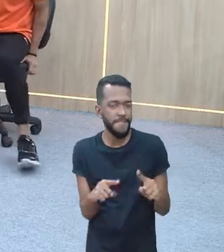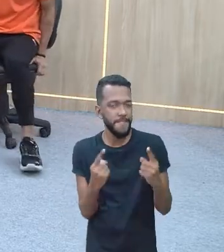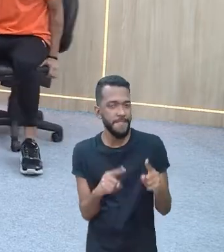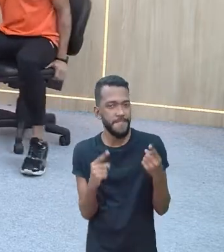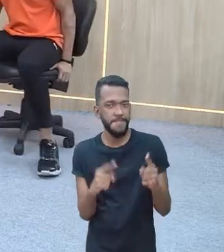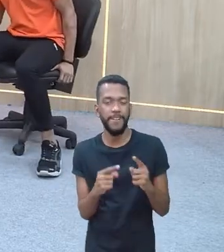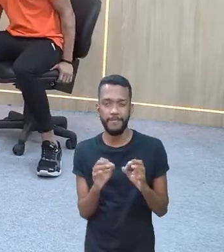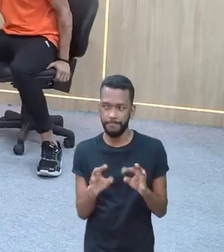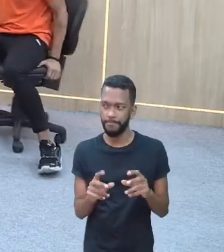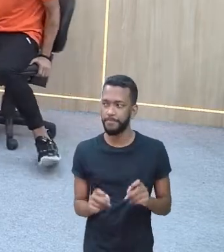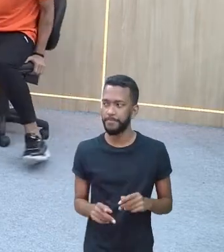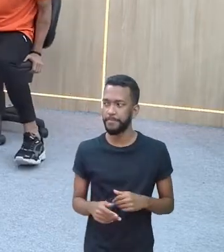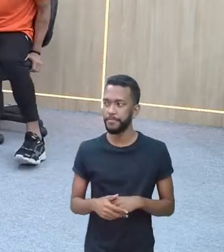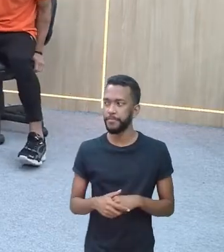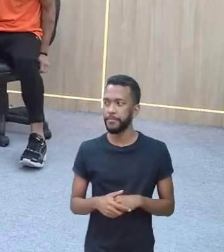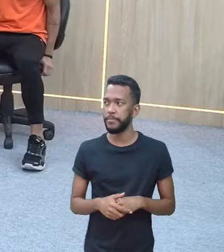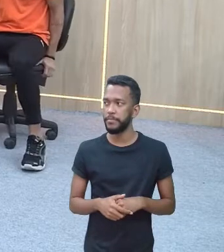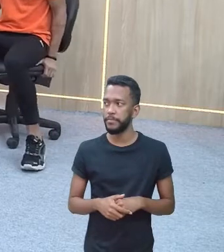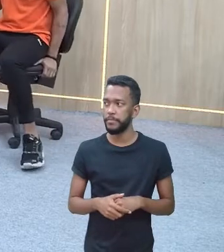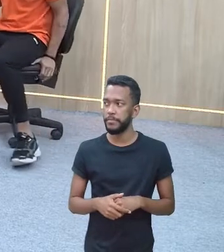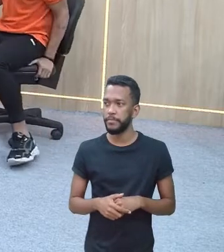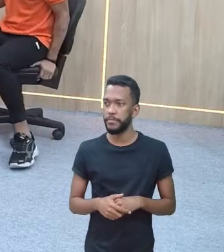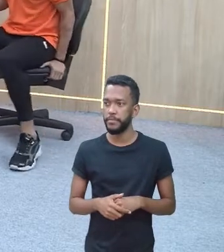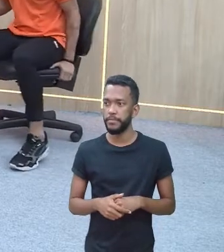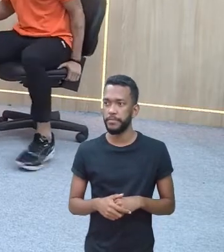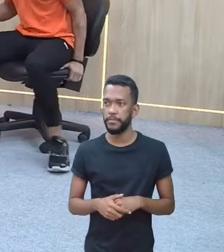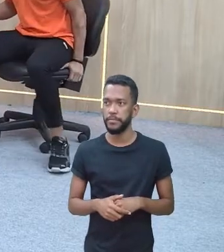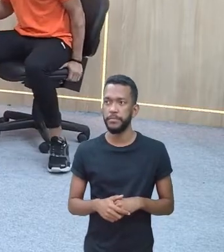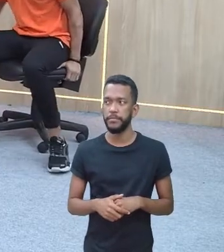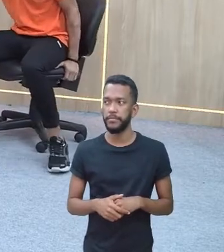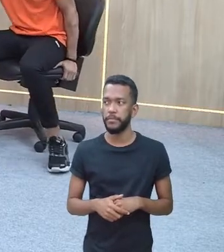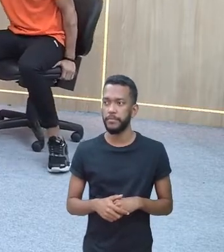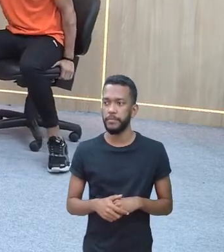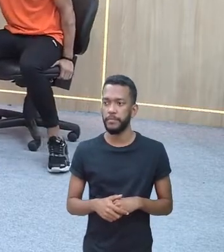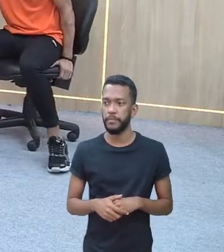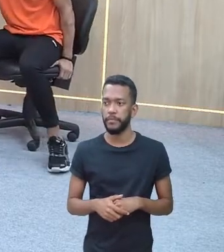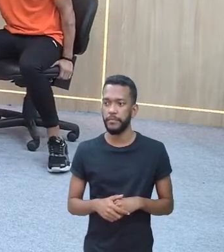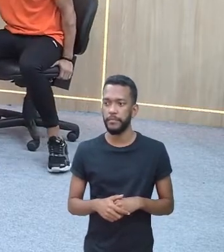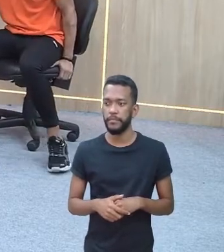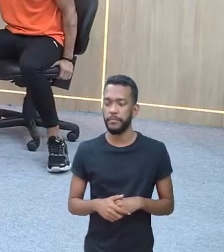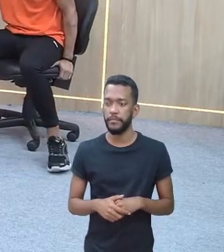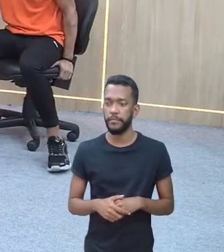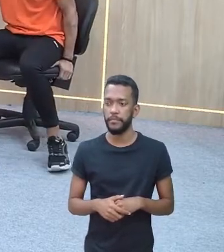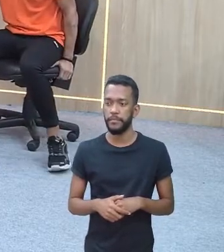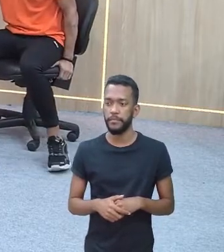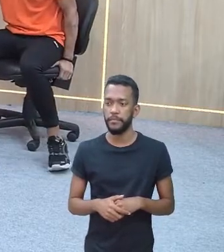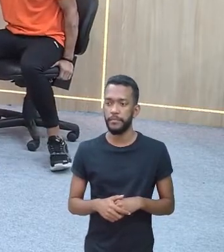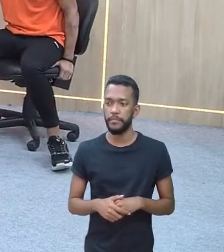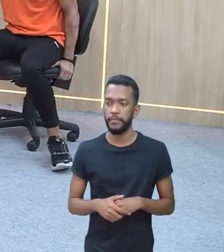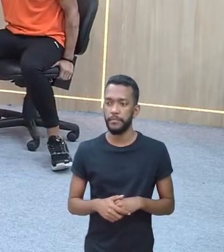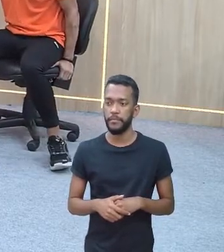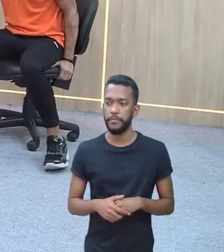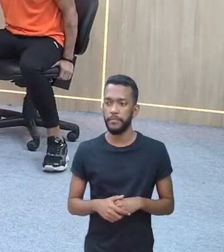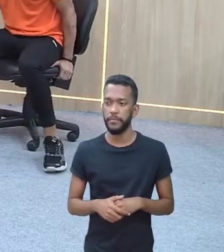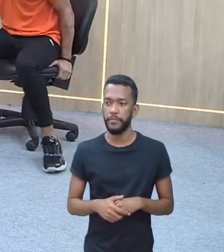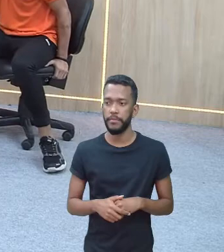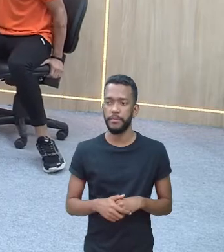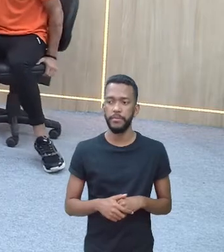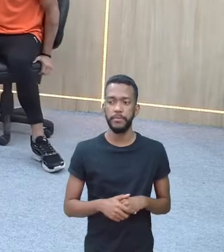vacina. Será que se segurar assim fica melhor? Eu acho que vai. Agora valendo, viu? Cuidado, tem um peteca aí embaixo. Eita.